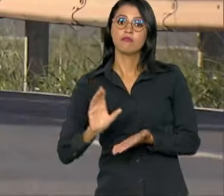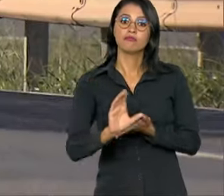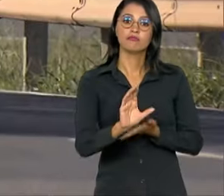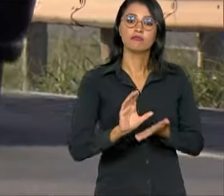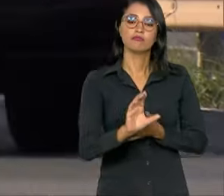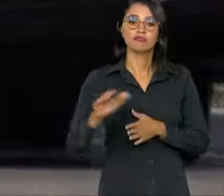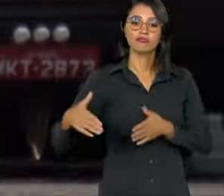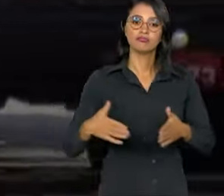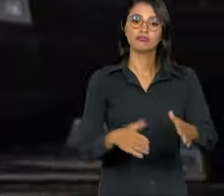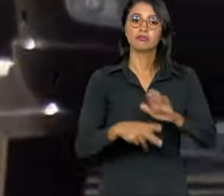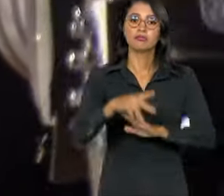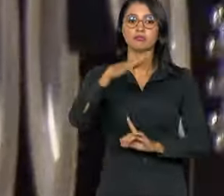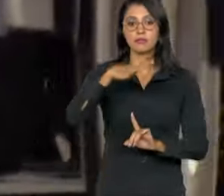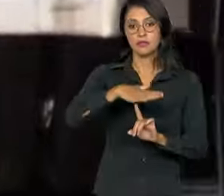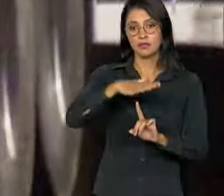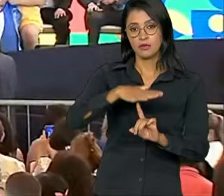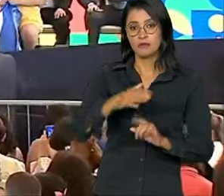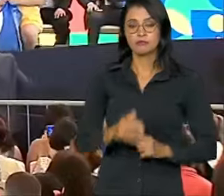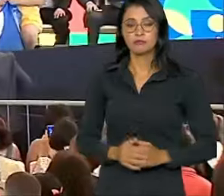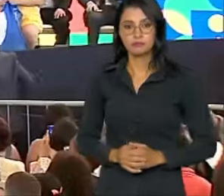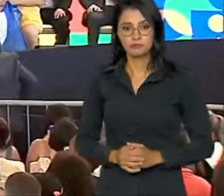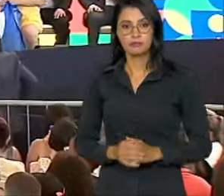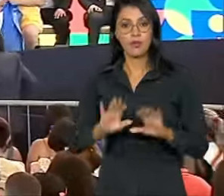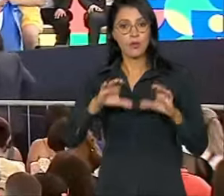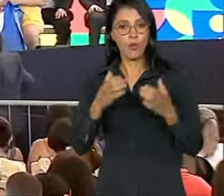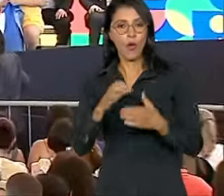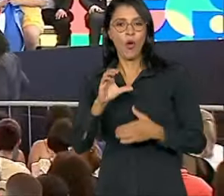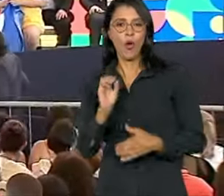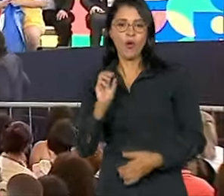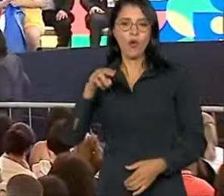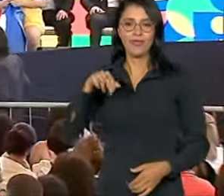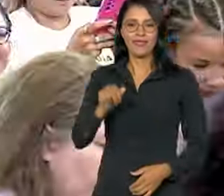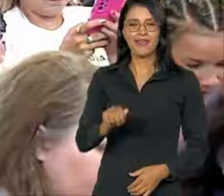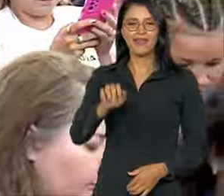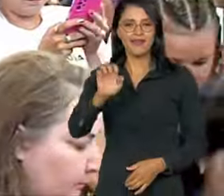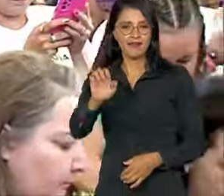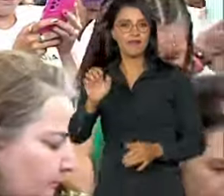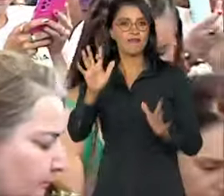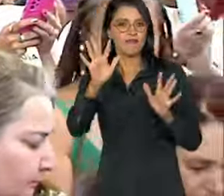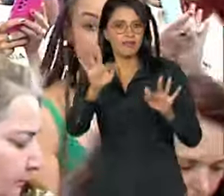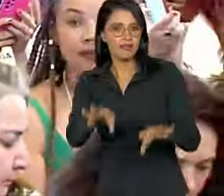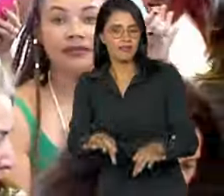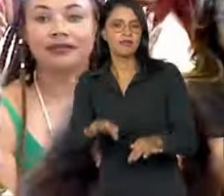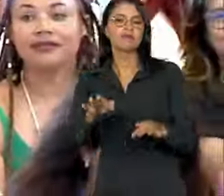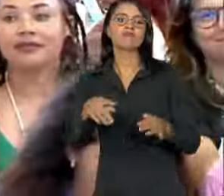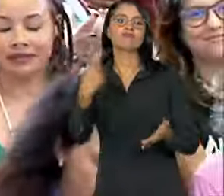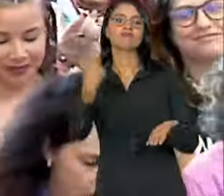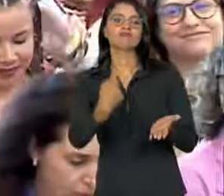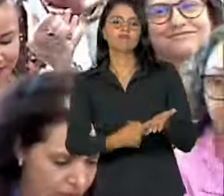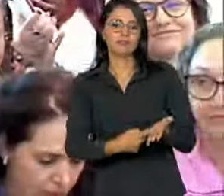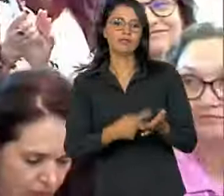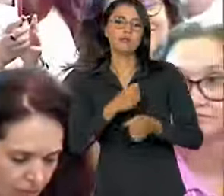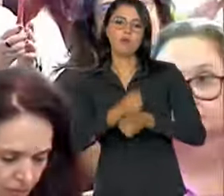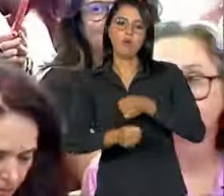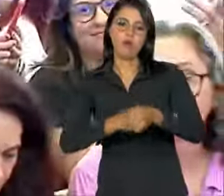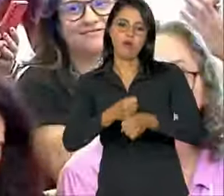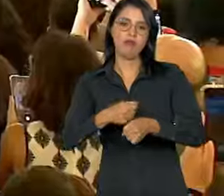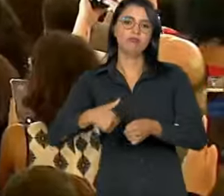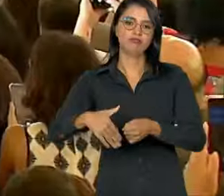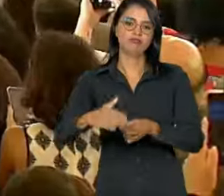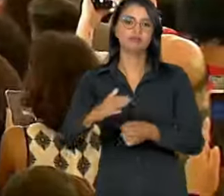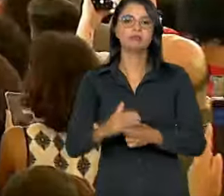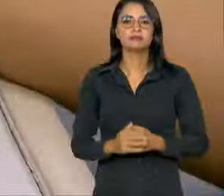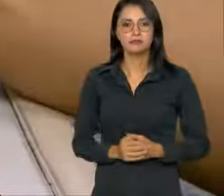em rodovias no Paraná. Conferência Nacional da Educação chega ao fim com compromissos para os próximos